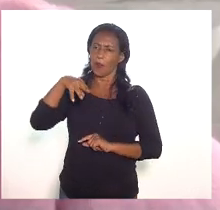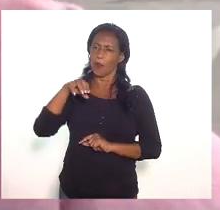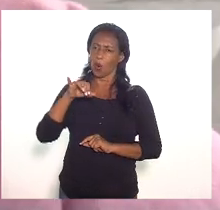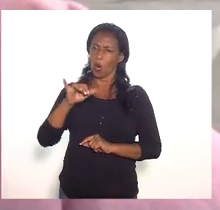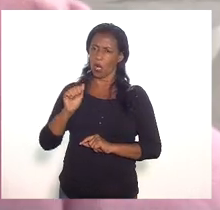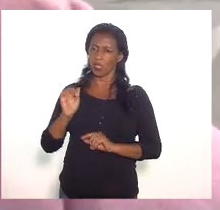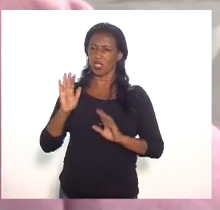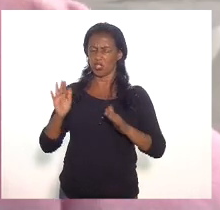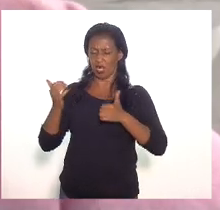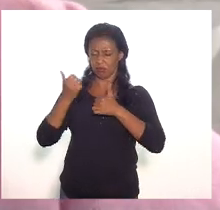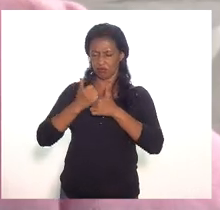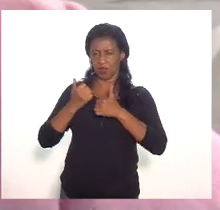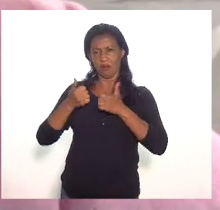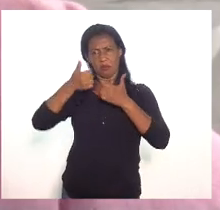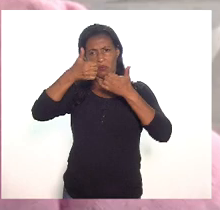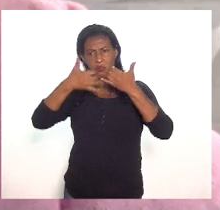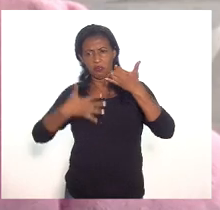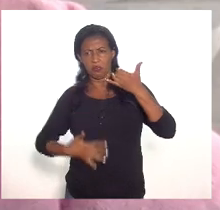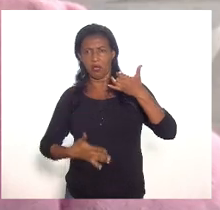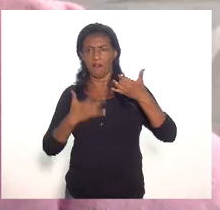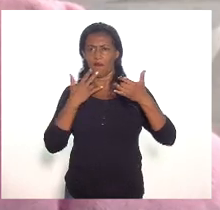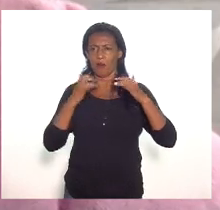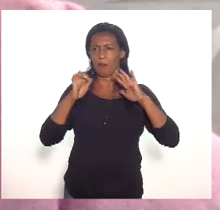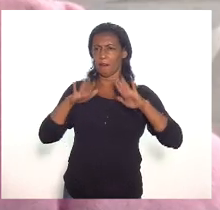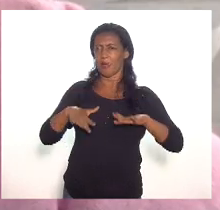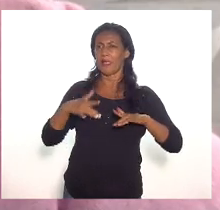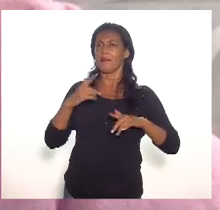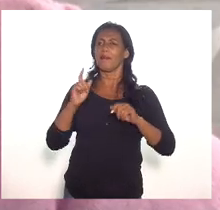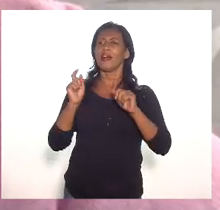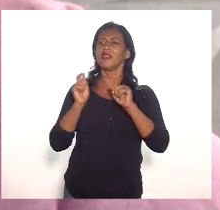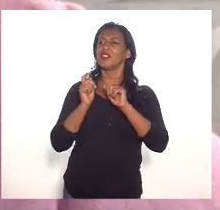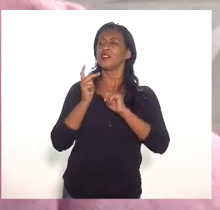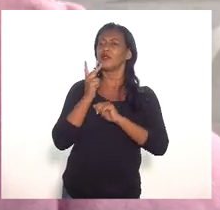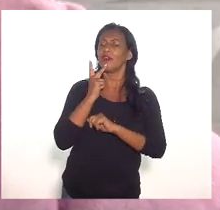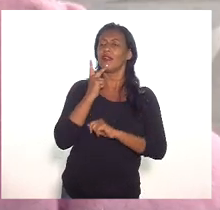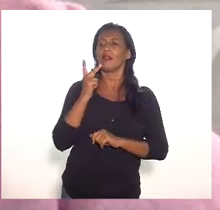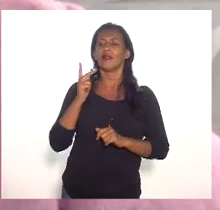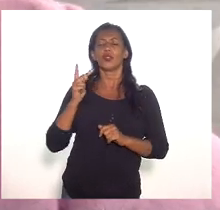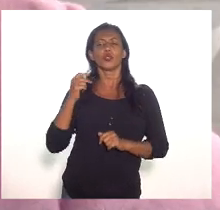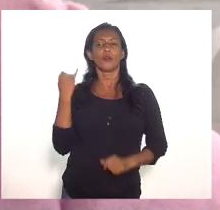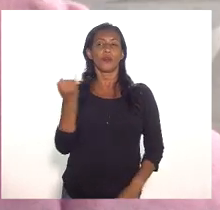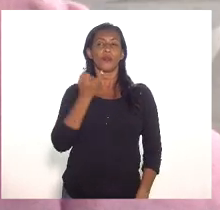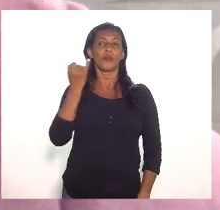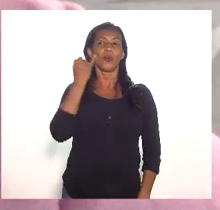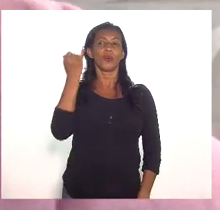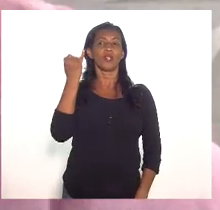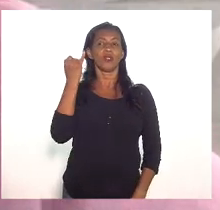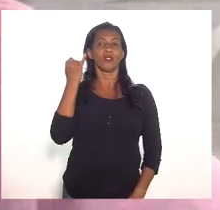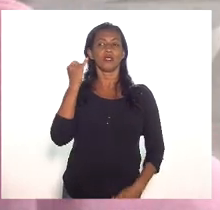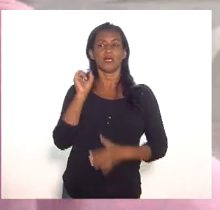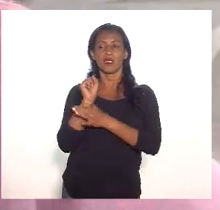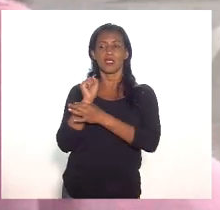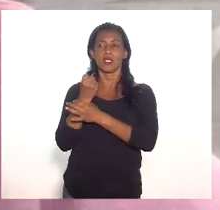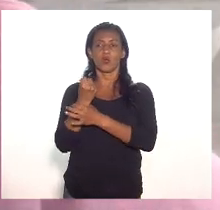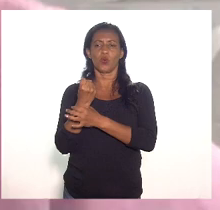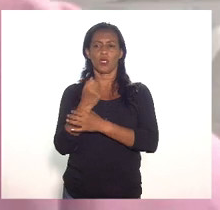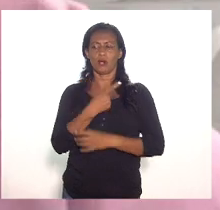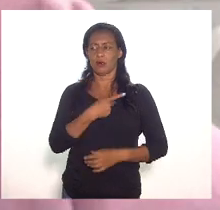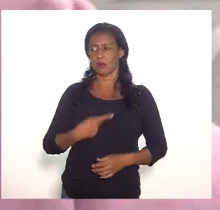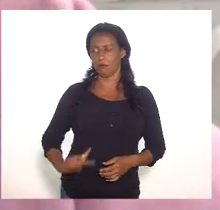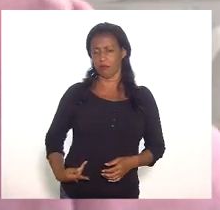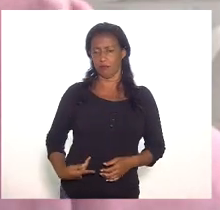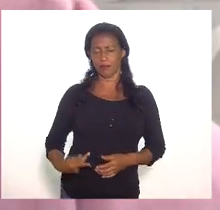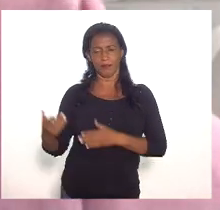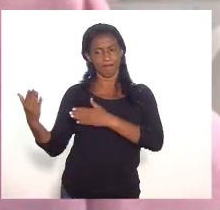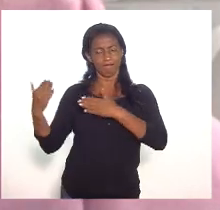mas fazer alguns destaques, dentre eles, o papel do Instituto de Segurança Pública. O Instituto de Segurança Pública